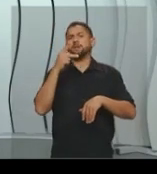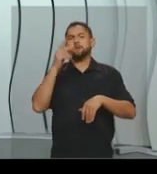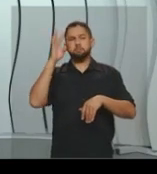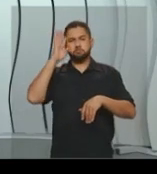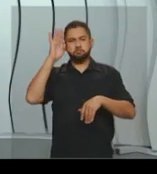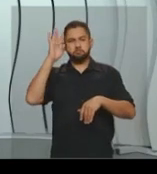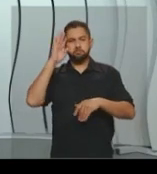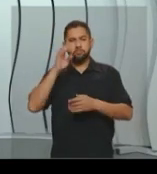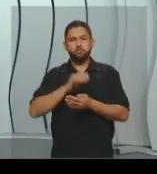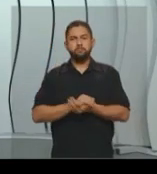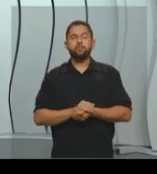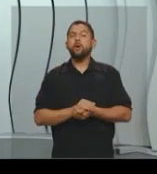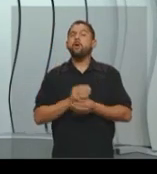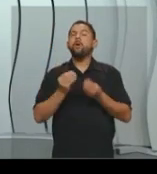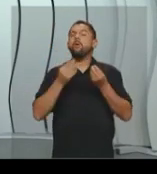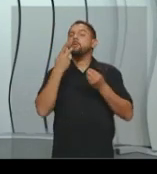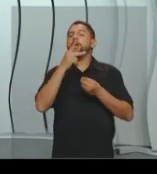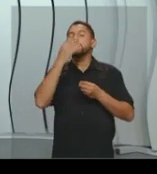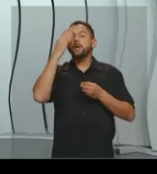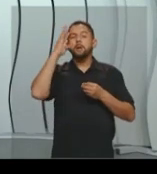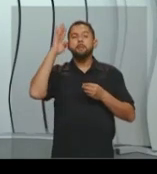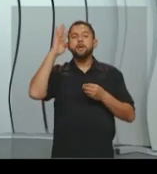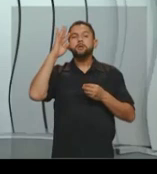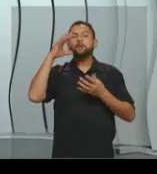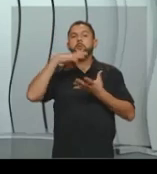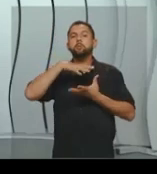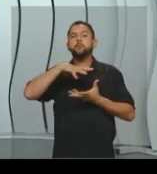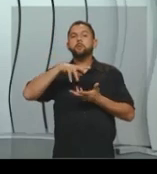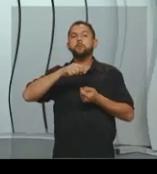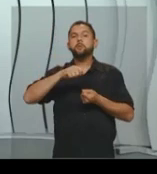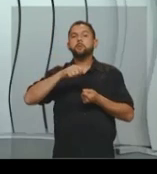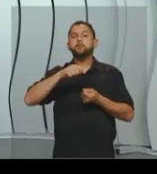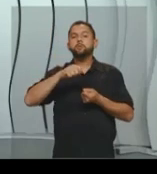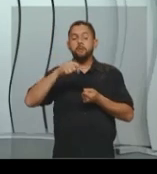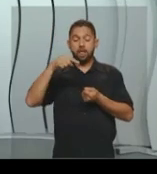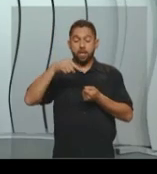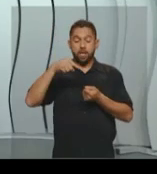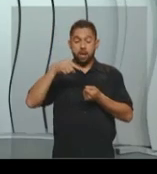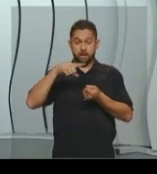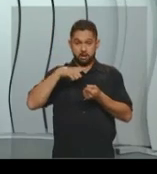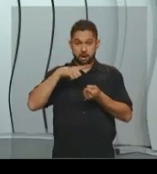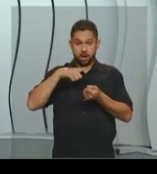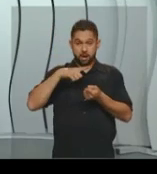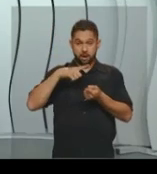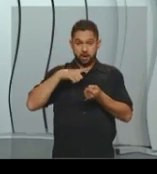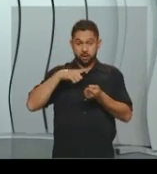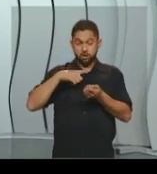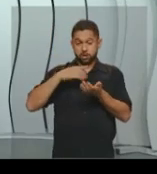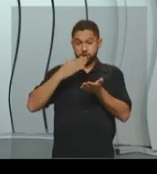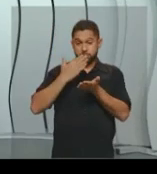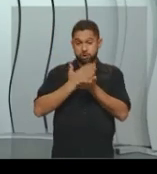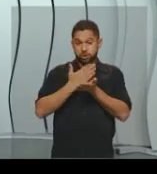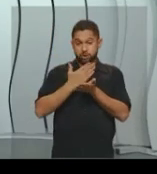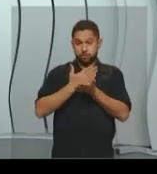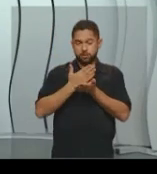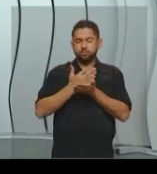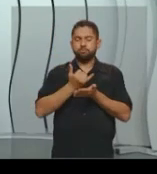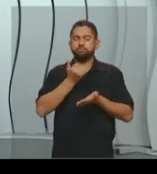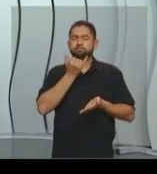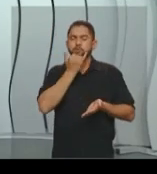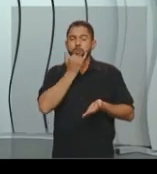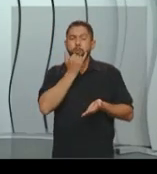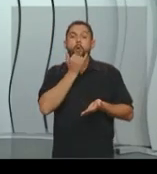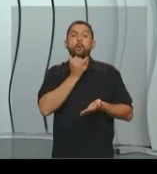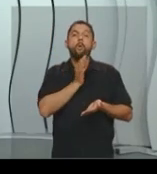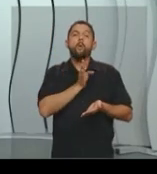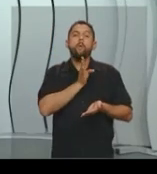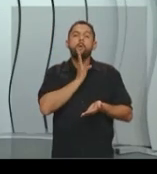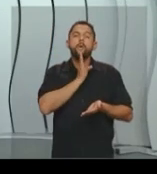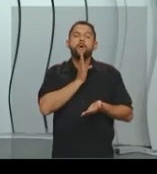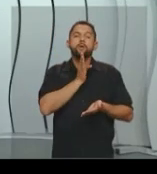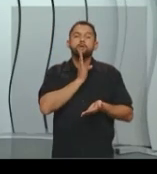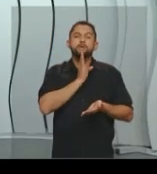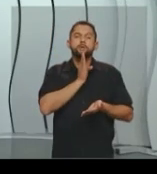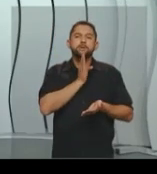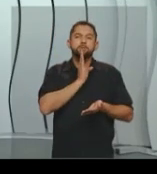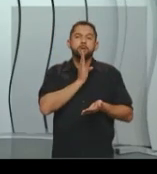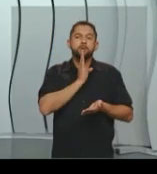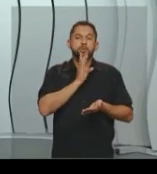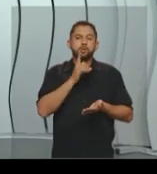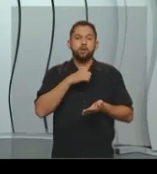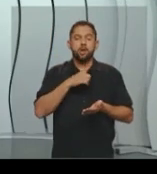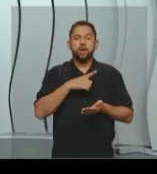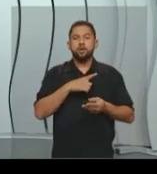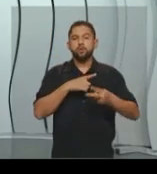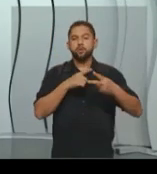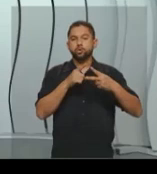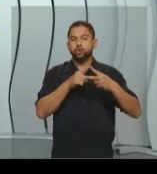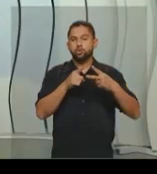Platão imagina o mundo? Ele diz que o mundo é dividido o conhecimento é dividido em duas